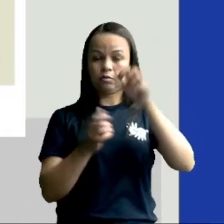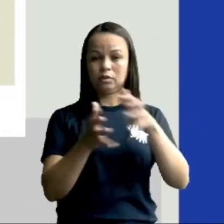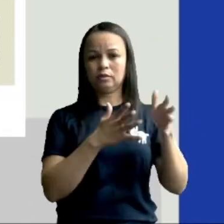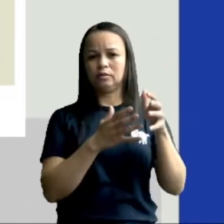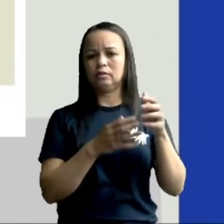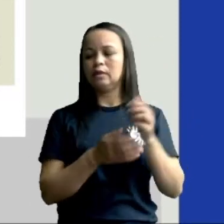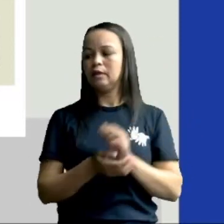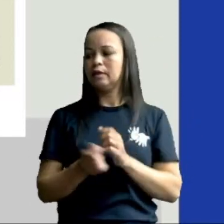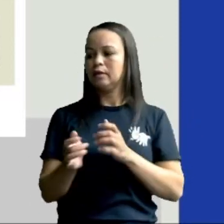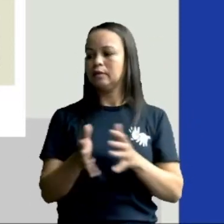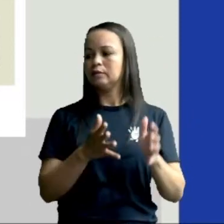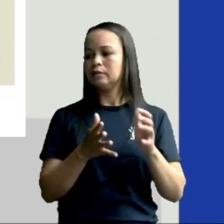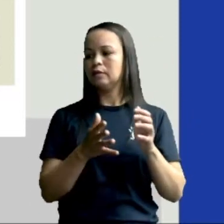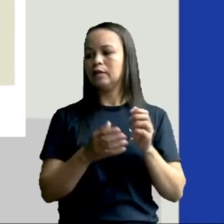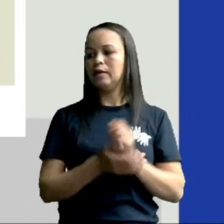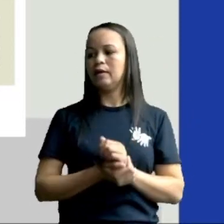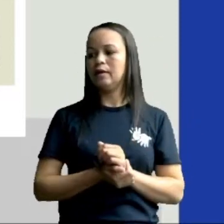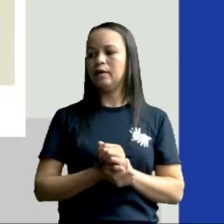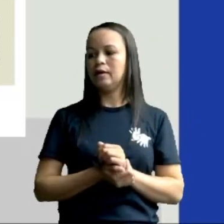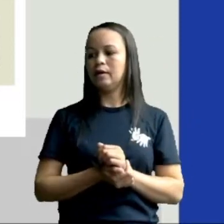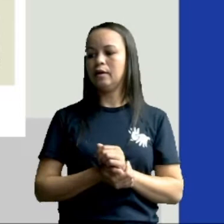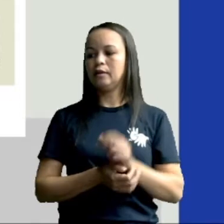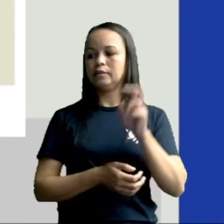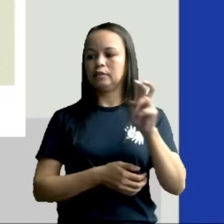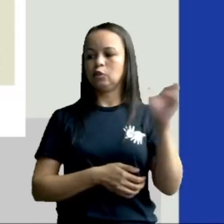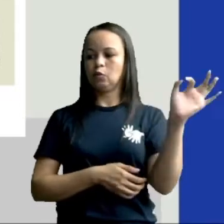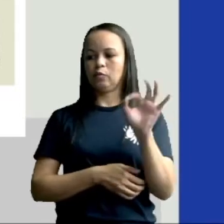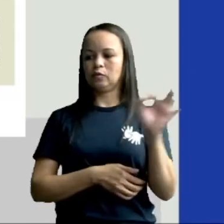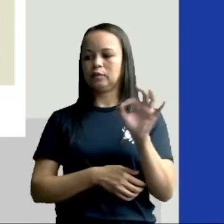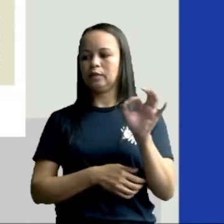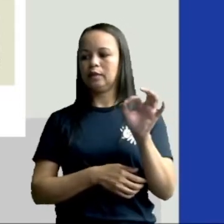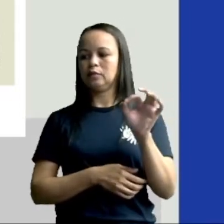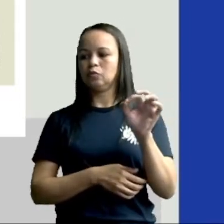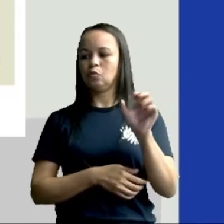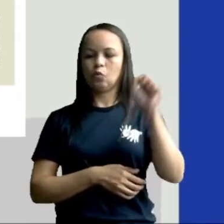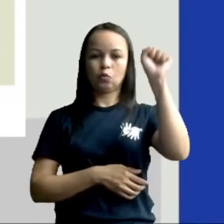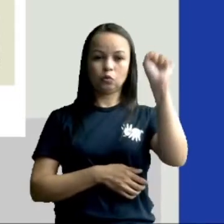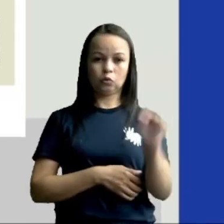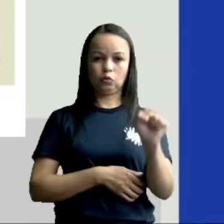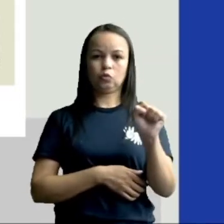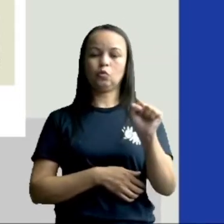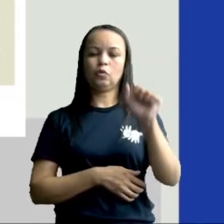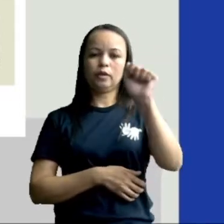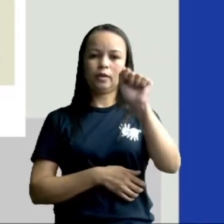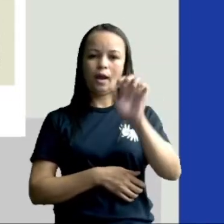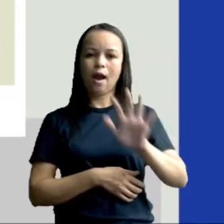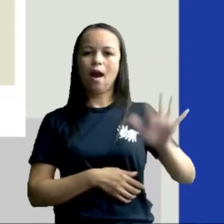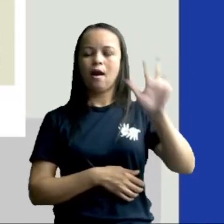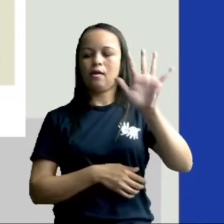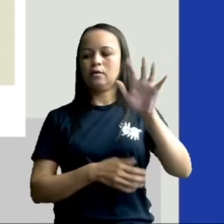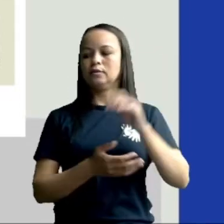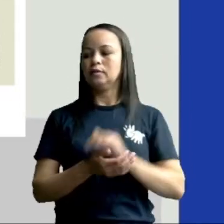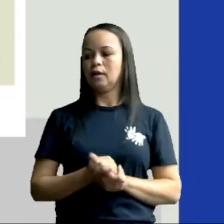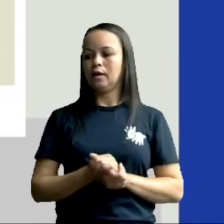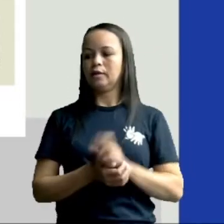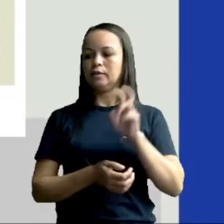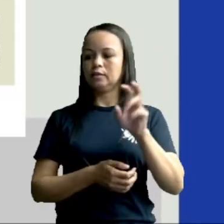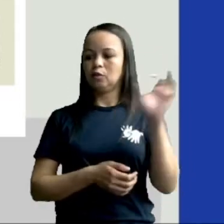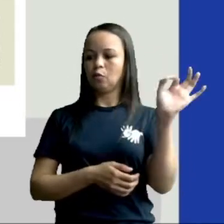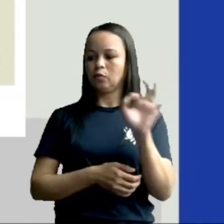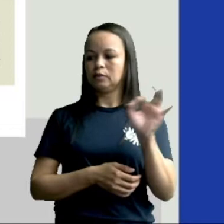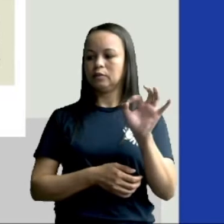a África Subsaariana. Olha aí, para vocês verem, né, o nível de consumo de cada